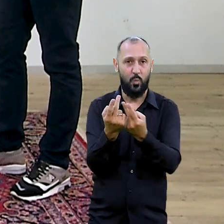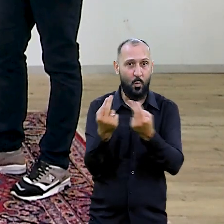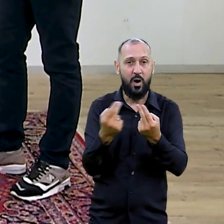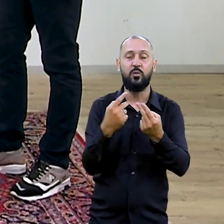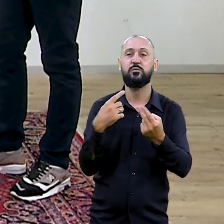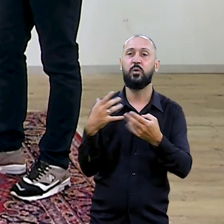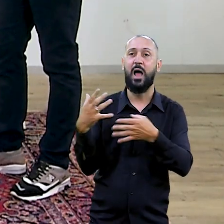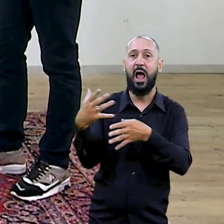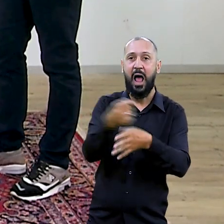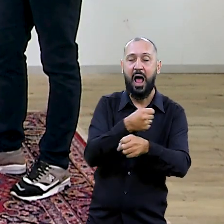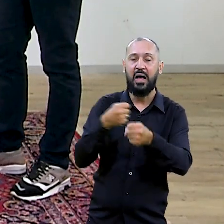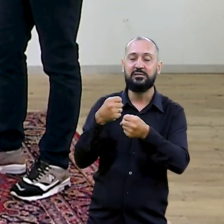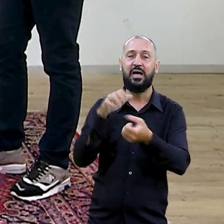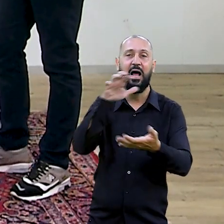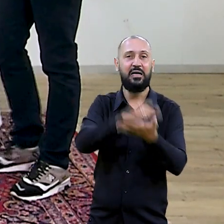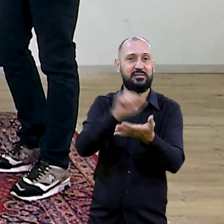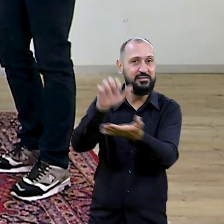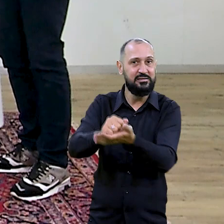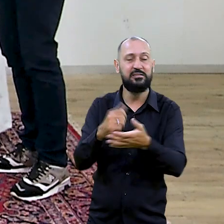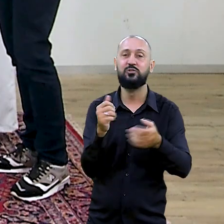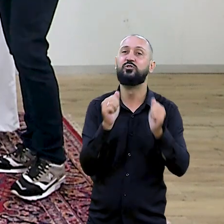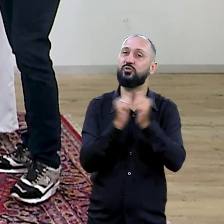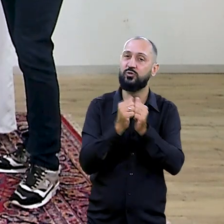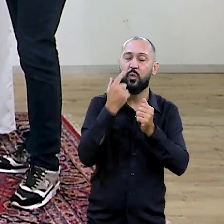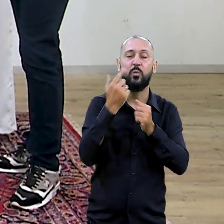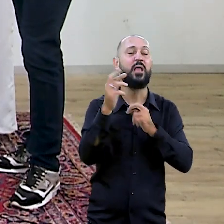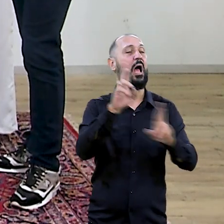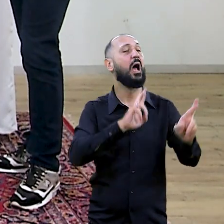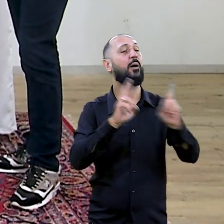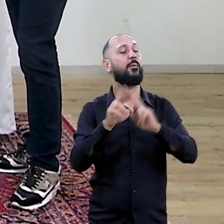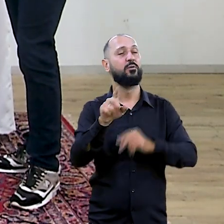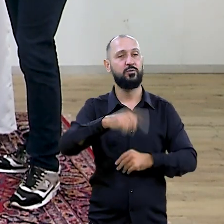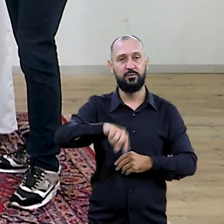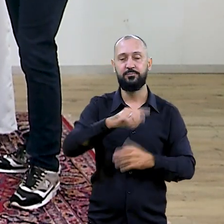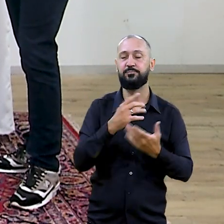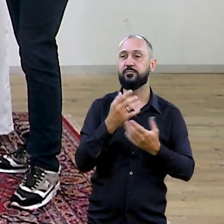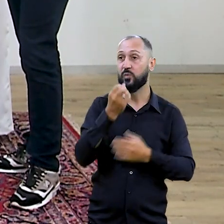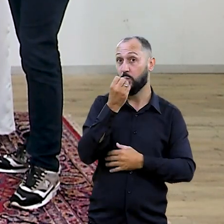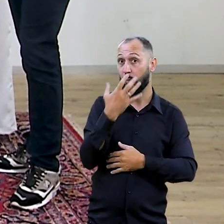grande abraço aqui na Assembleia. Secretário, por parte dos servidores do governo,